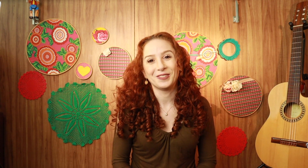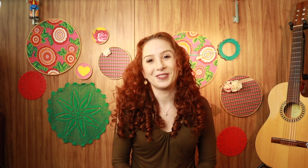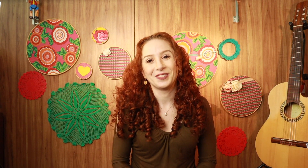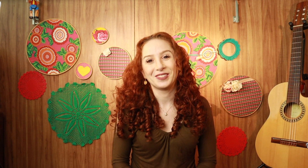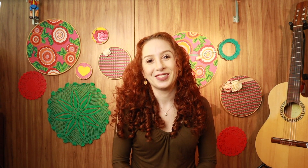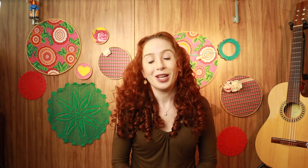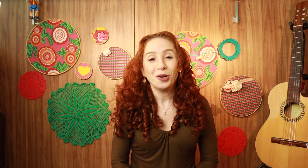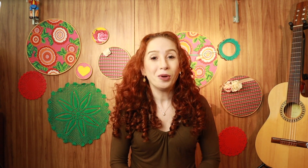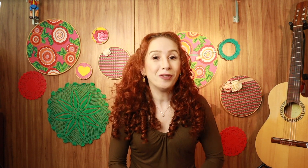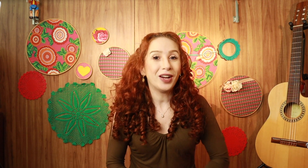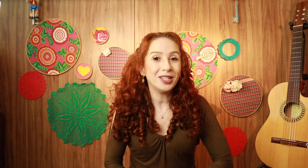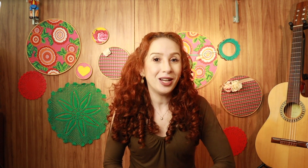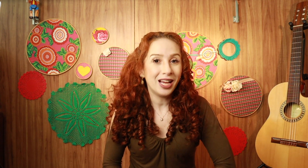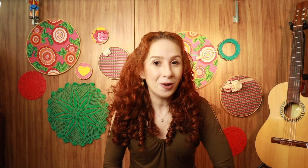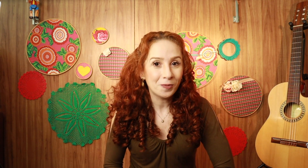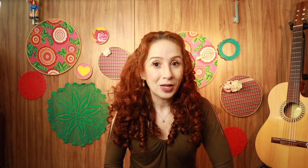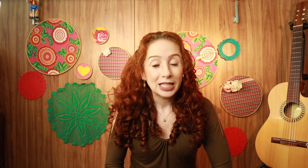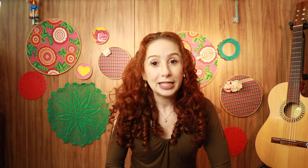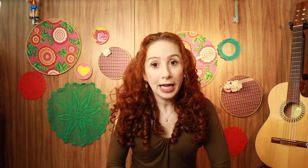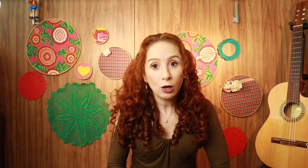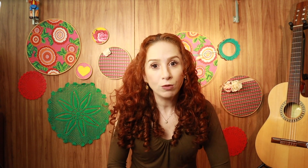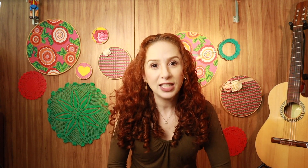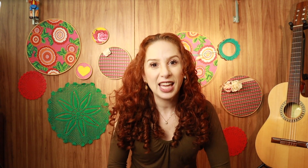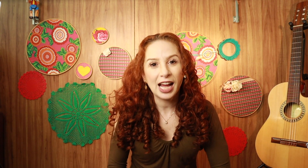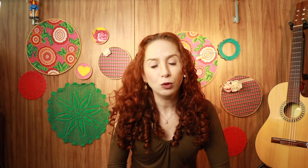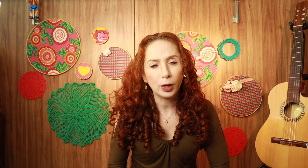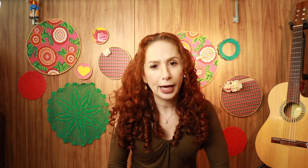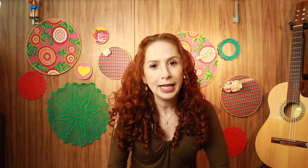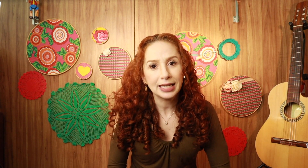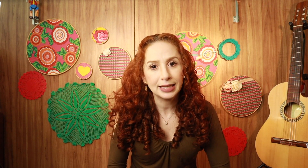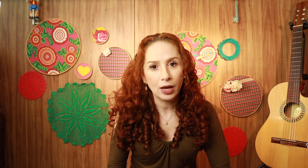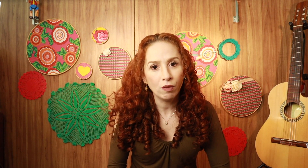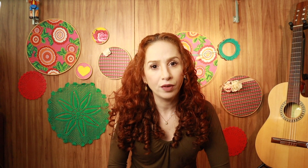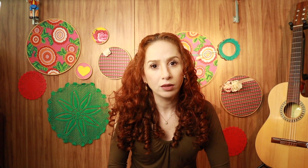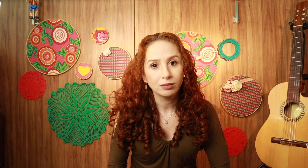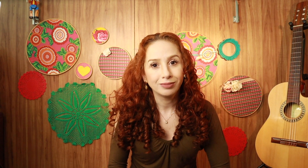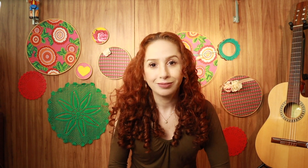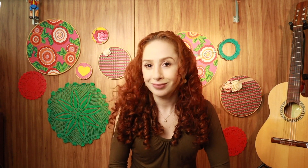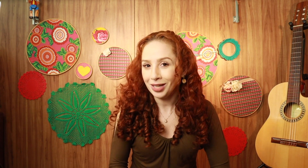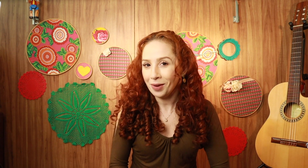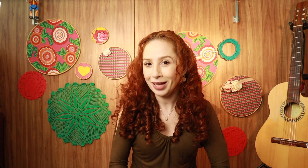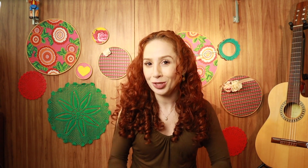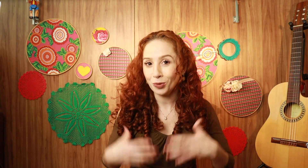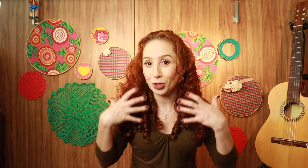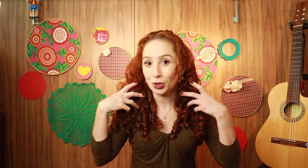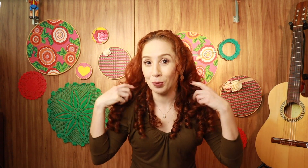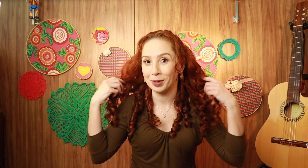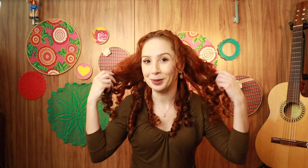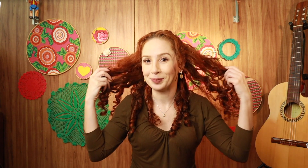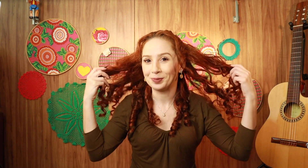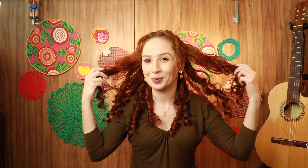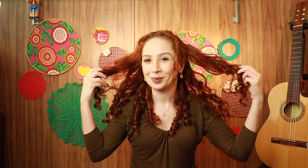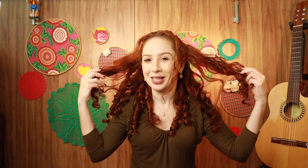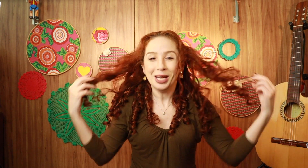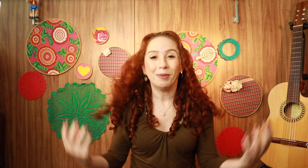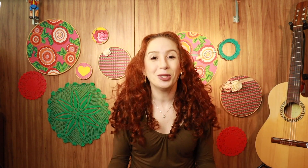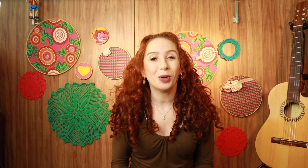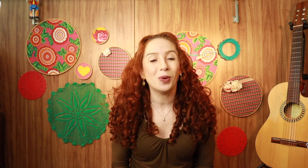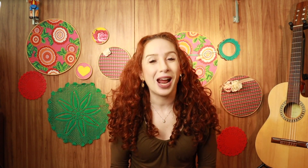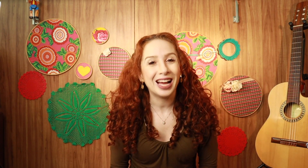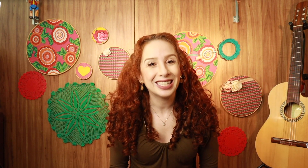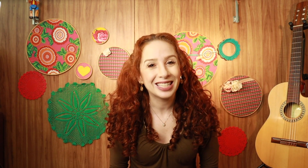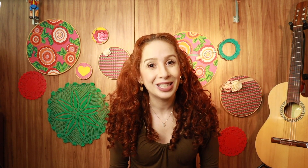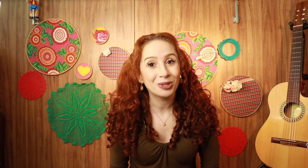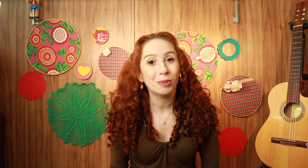dentro. O que faz o leão ser considerado o rei da selva não é a sua juba, mas